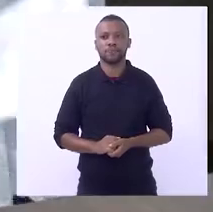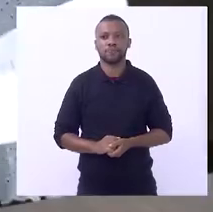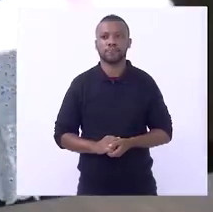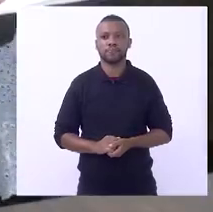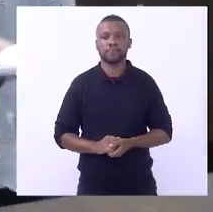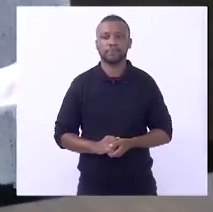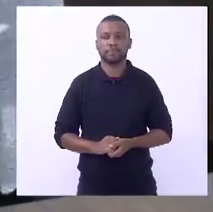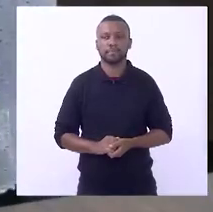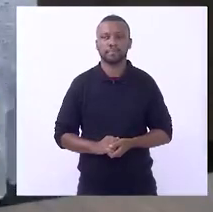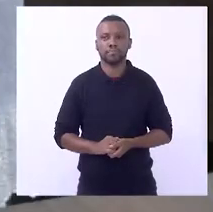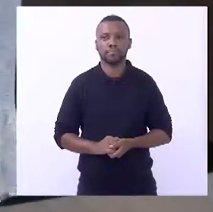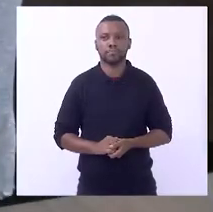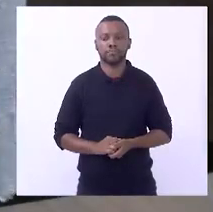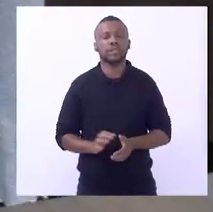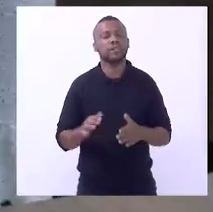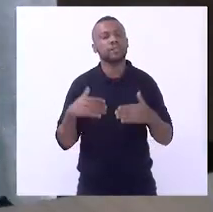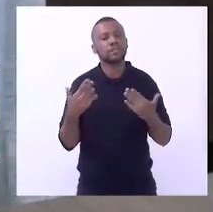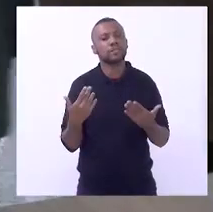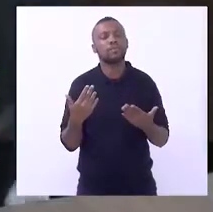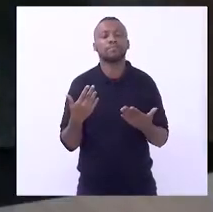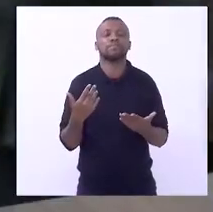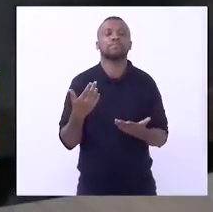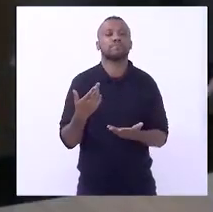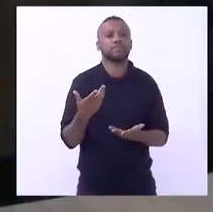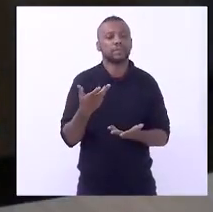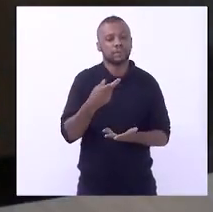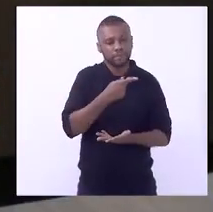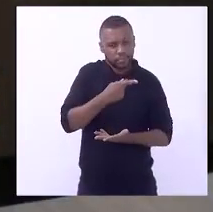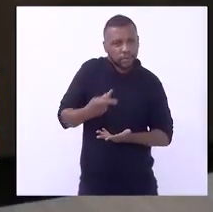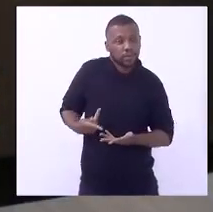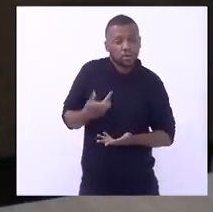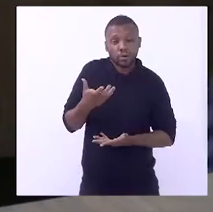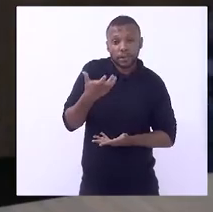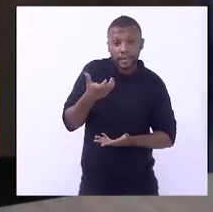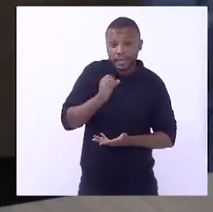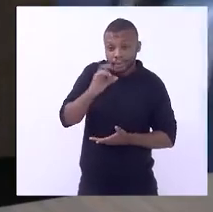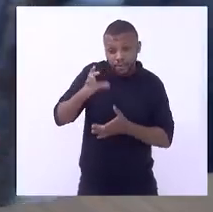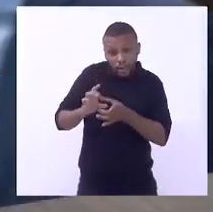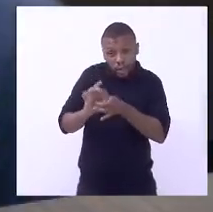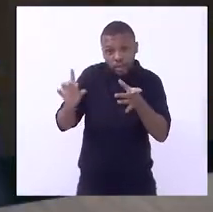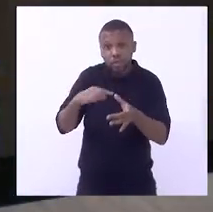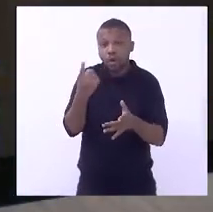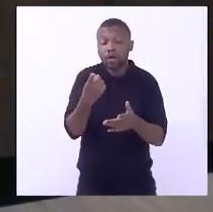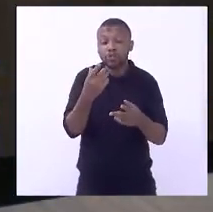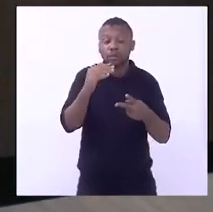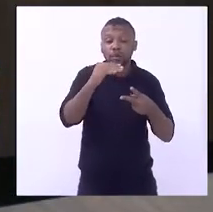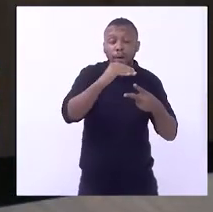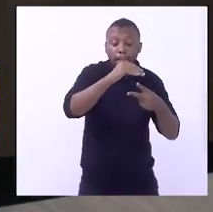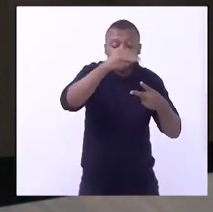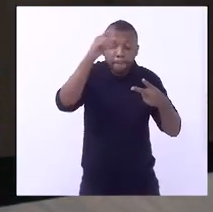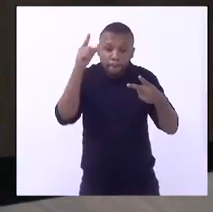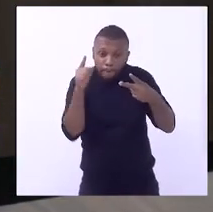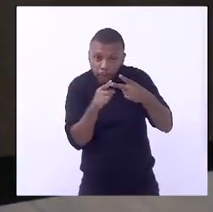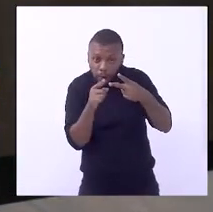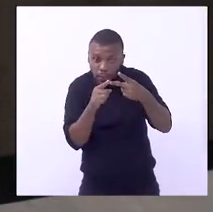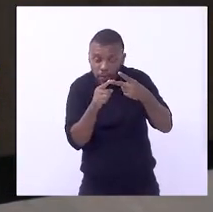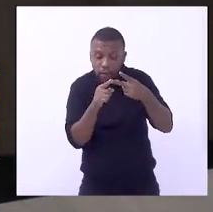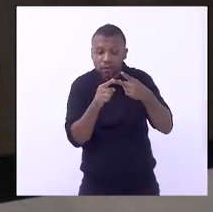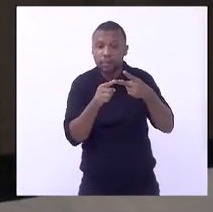Sim, deputado Márcio. Senhor presidente, eu queria, se Vossa Excelência autorizar, nós pularmos para o 2 e esse primeiro da pauta.